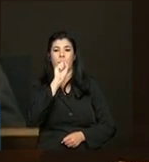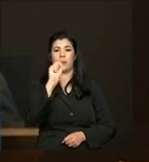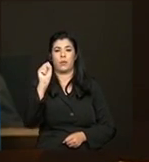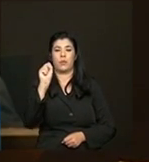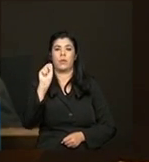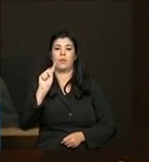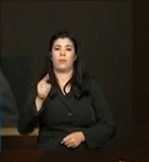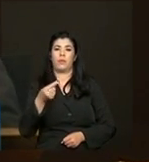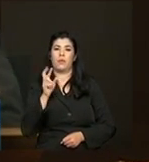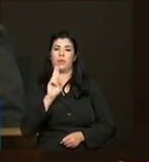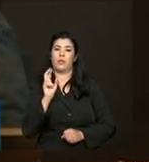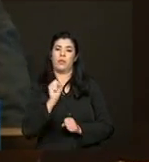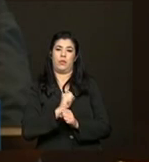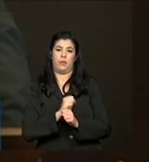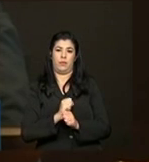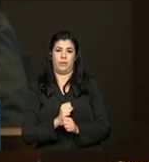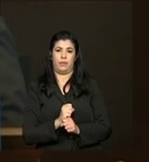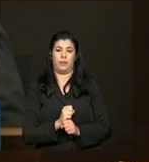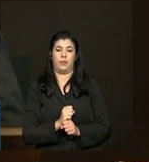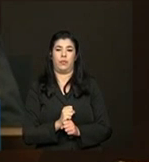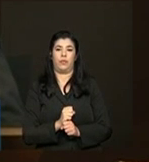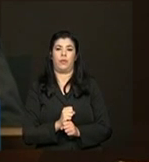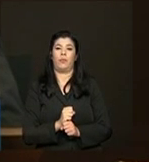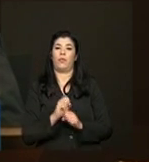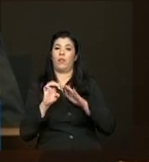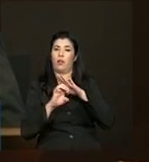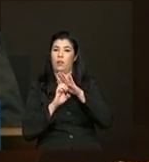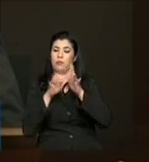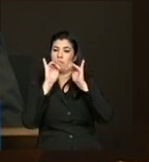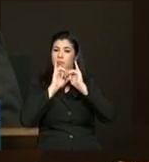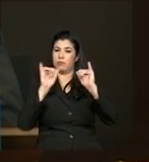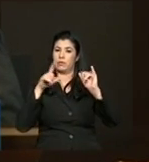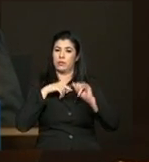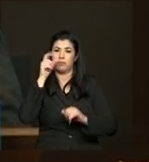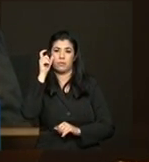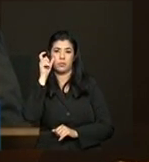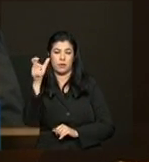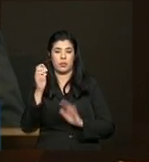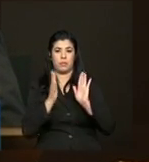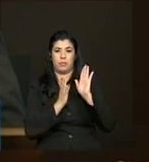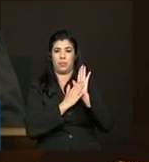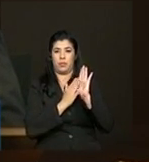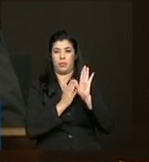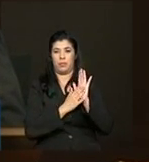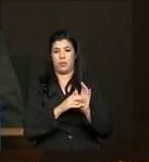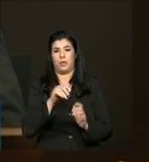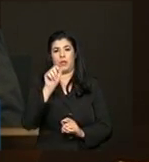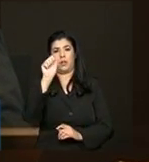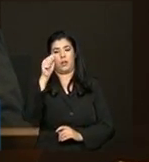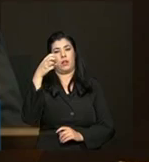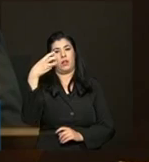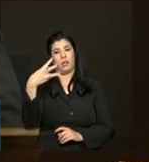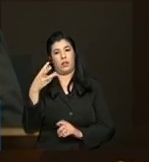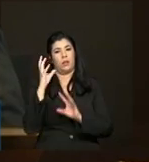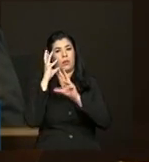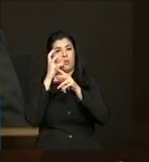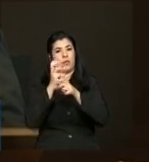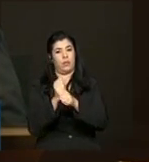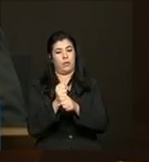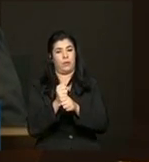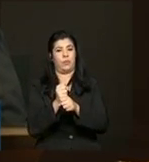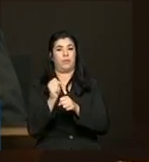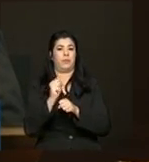R$ 31.800.000 ano. Declara que possui interesse em apresentar a proposta para o sublote A3, com o valor de receita anual